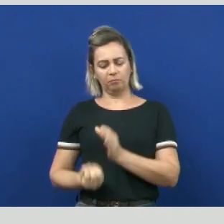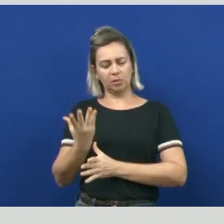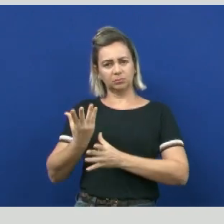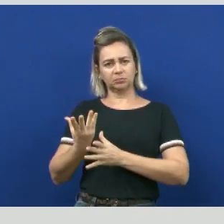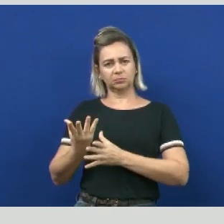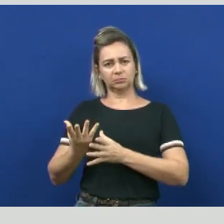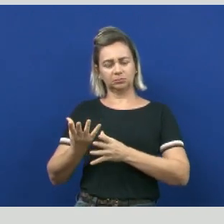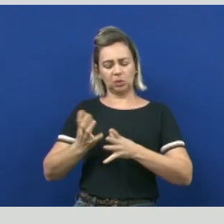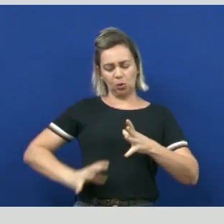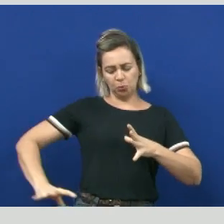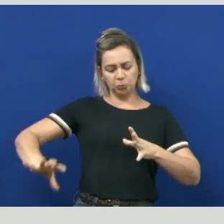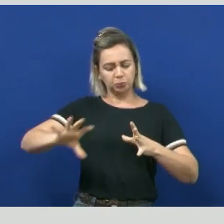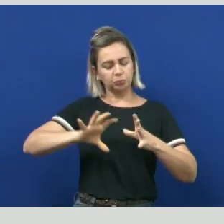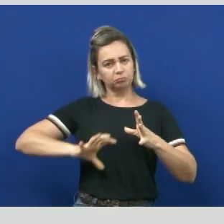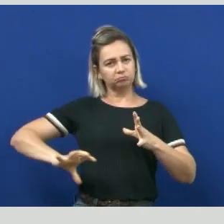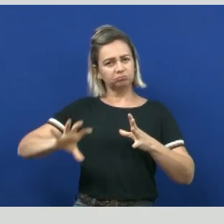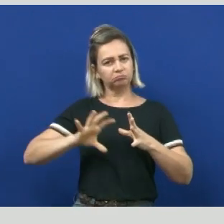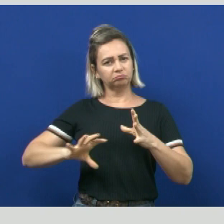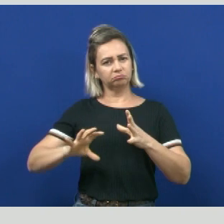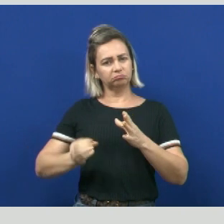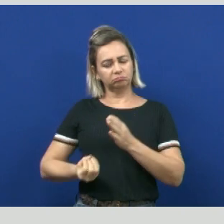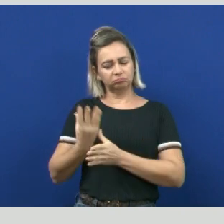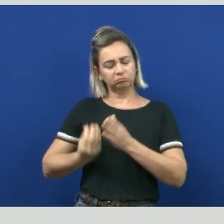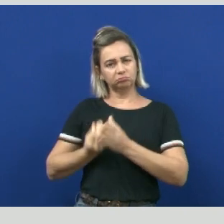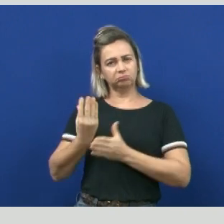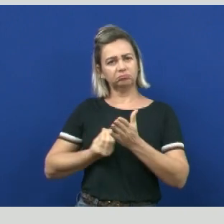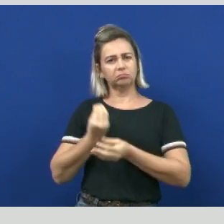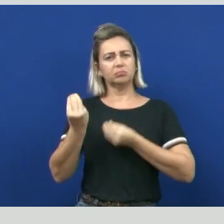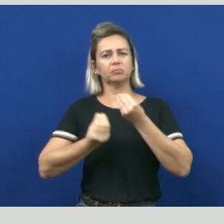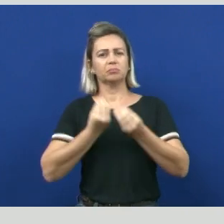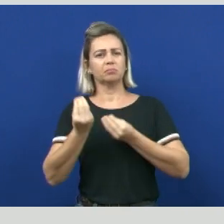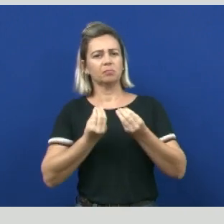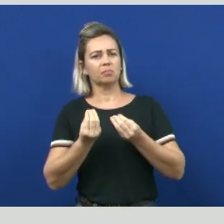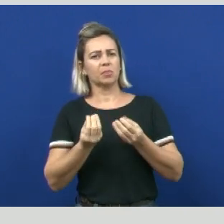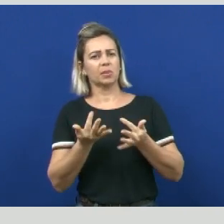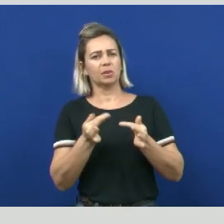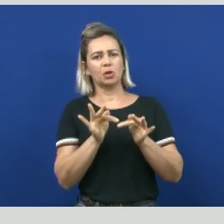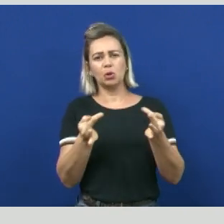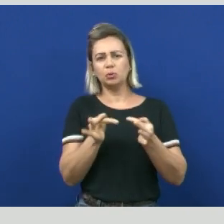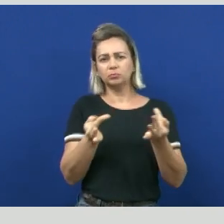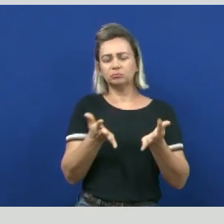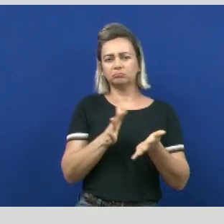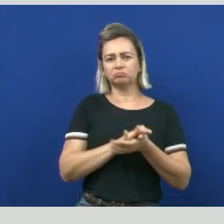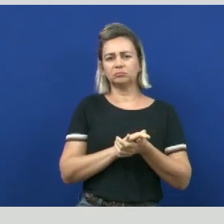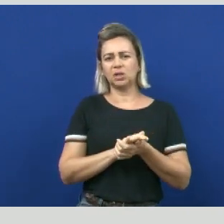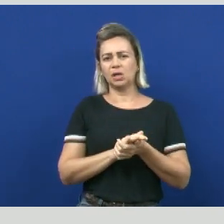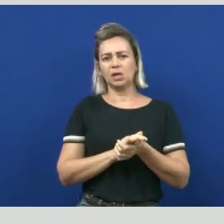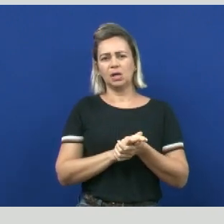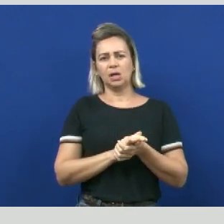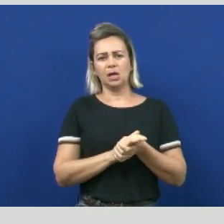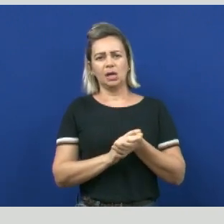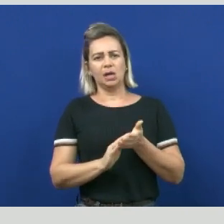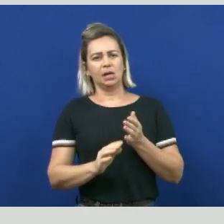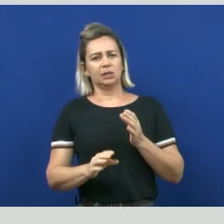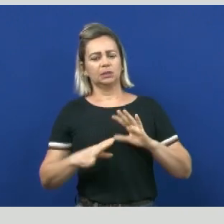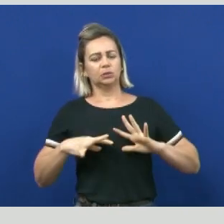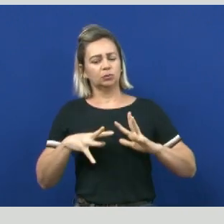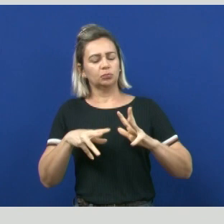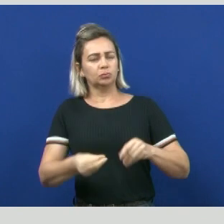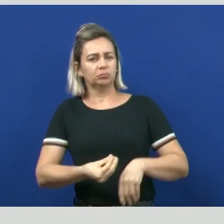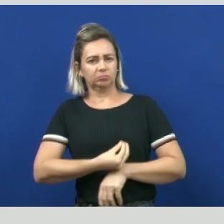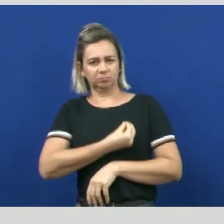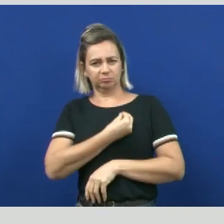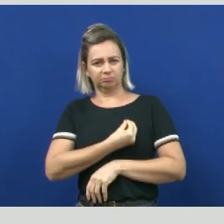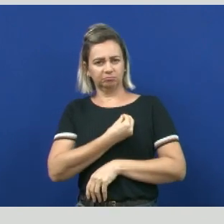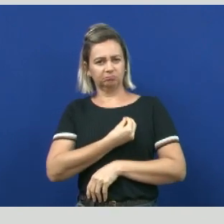né, para formar uma unidade que é comum a todo ser vivo, no caso onde acontece toda a vida,